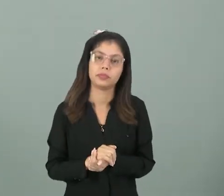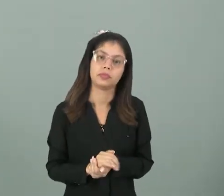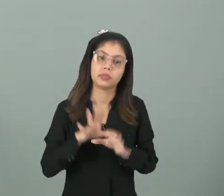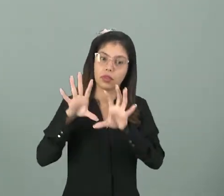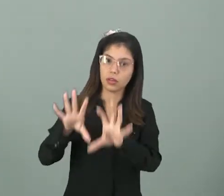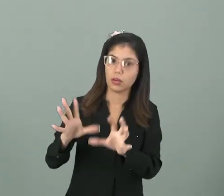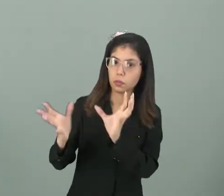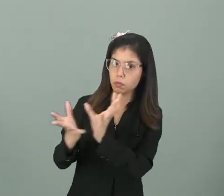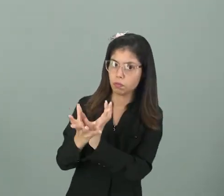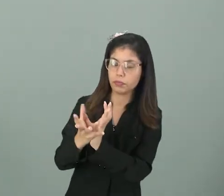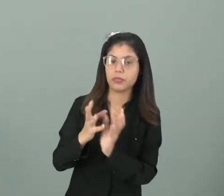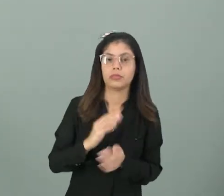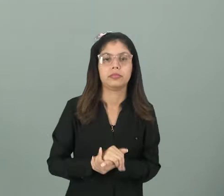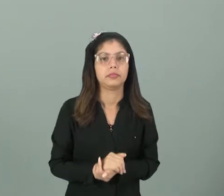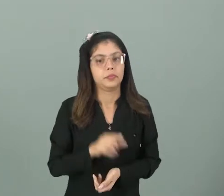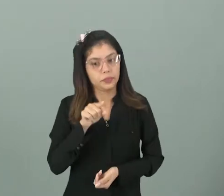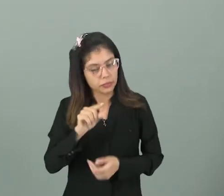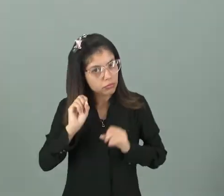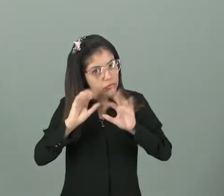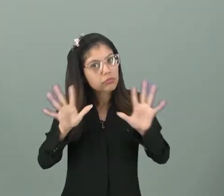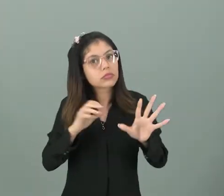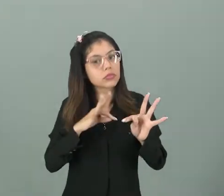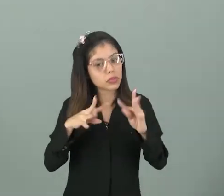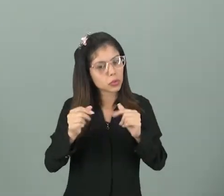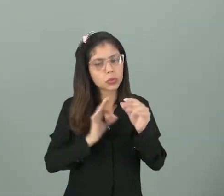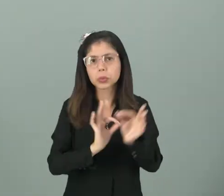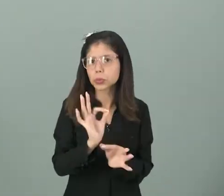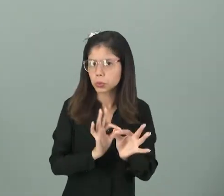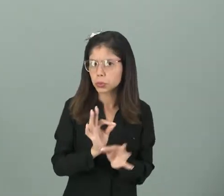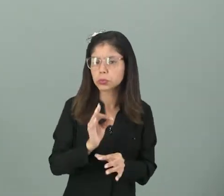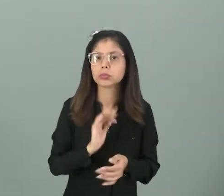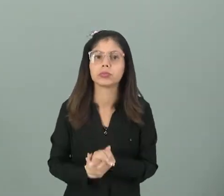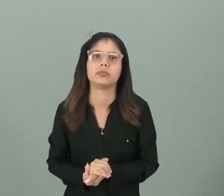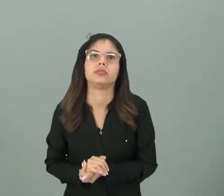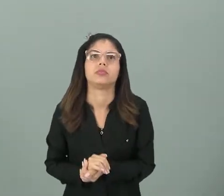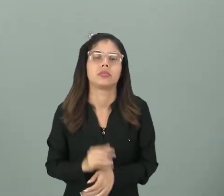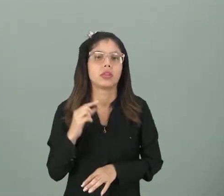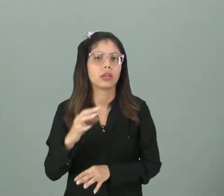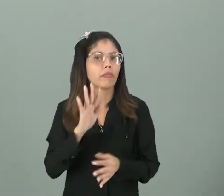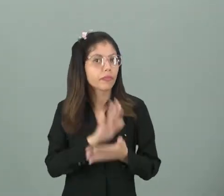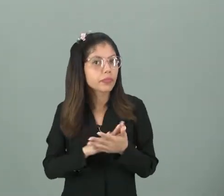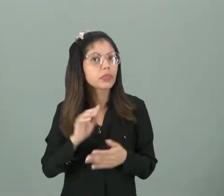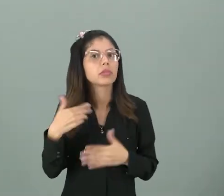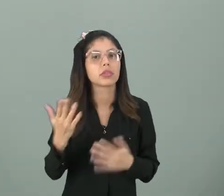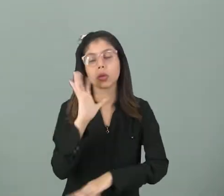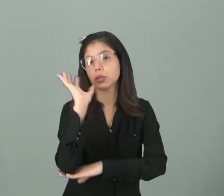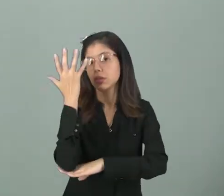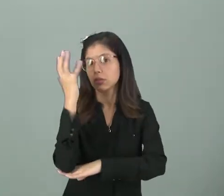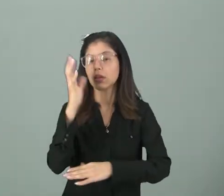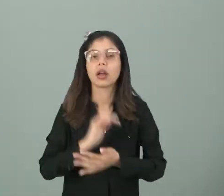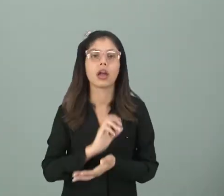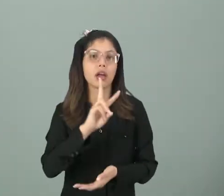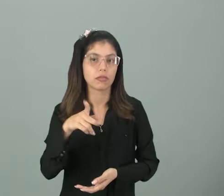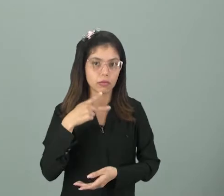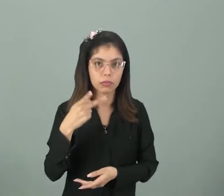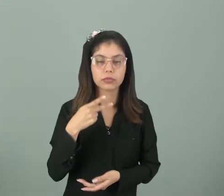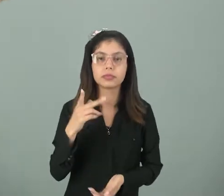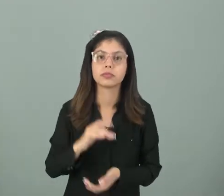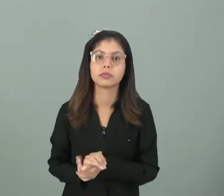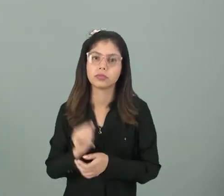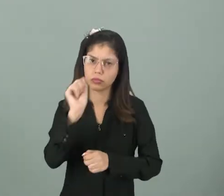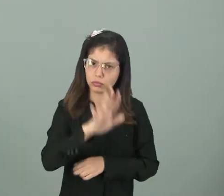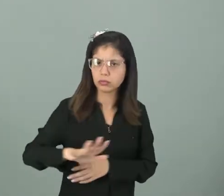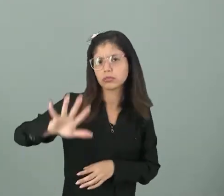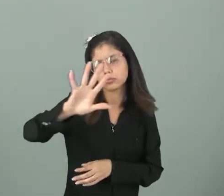referem àquele grupo, desde que, é claro, tudo esteja bem organizado. Então, na natureza, quando a gente fala do ambiente como um